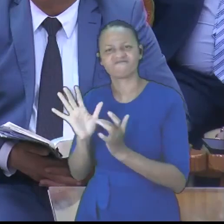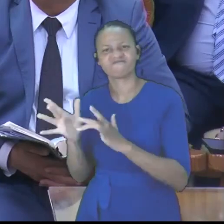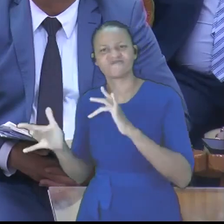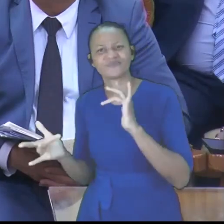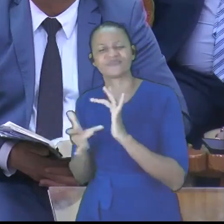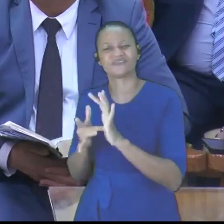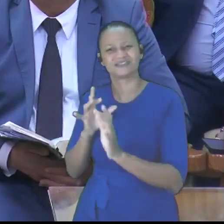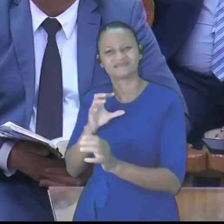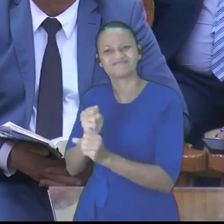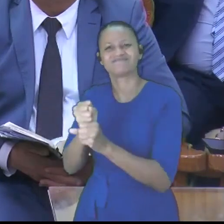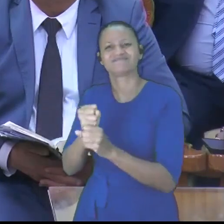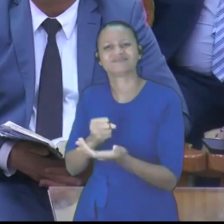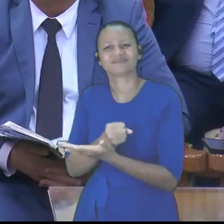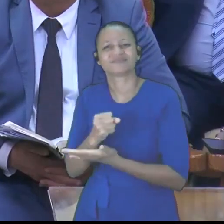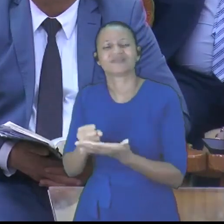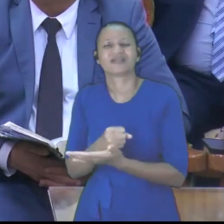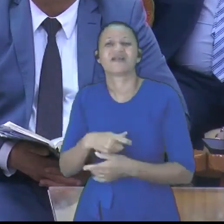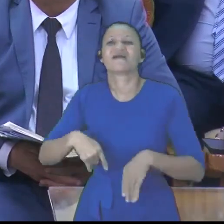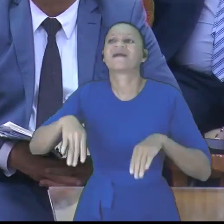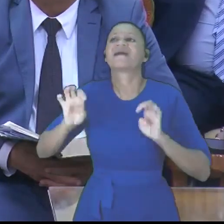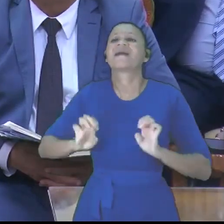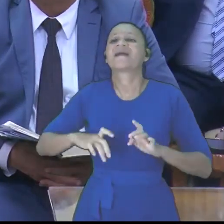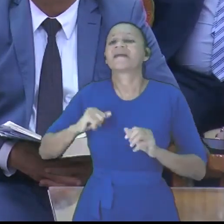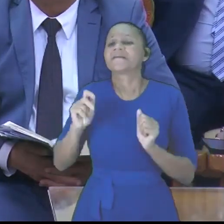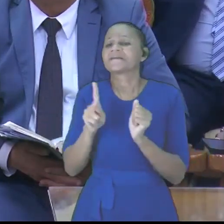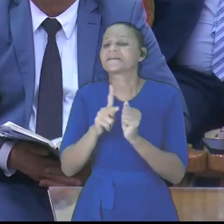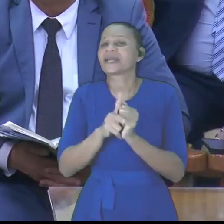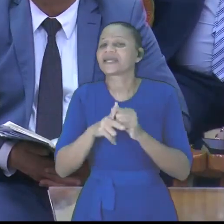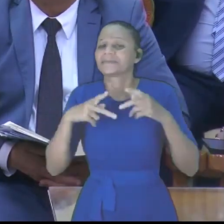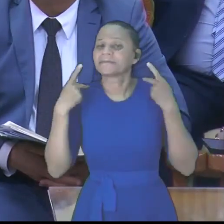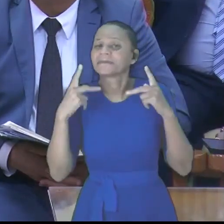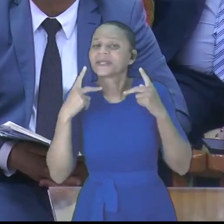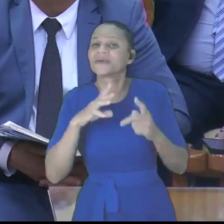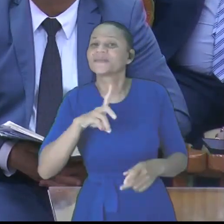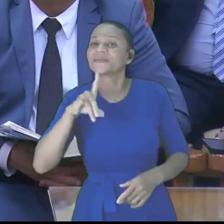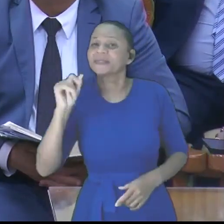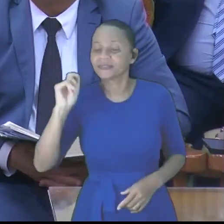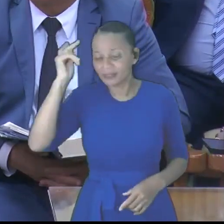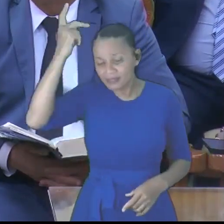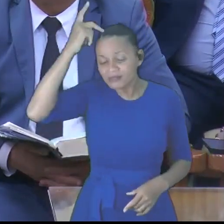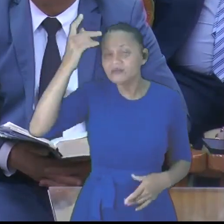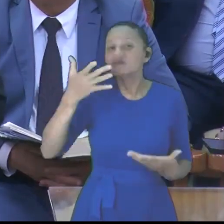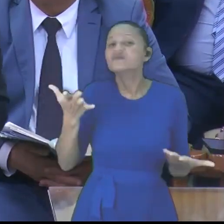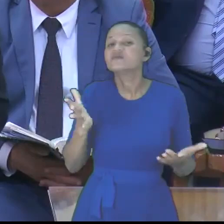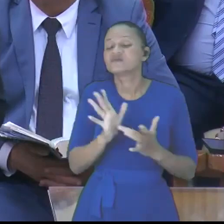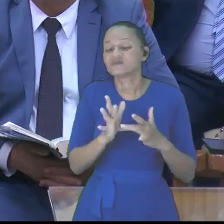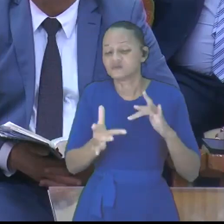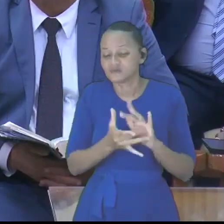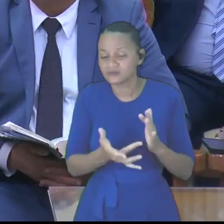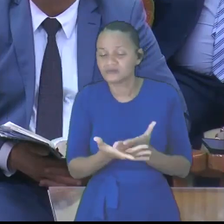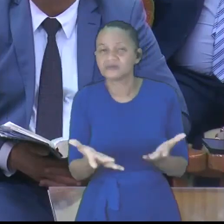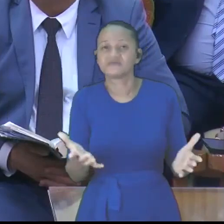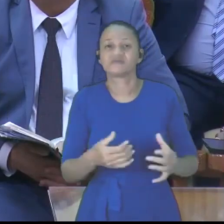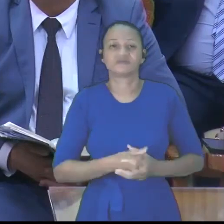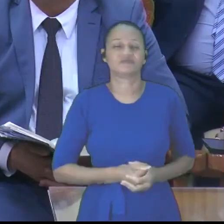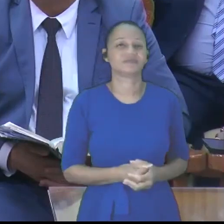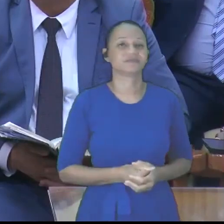cristocêntrica. Quem foi que Pedro pregou no dia de Pentecostes? Quem foi que ele pregou? Jesus Nazareno.